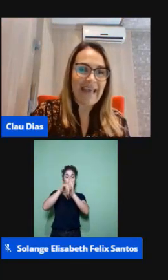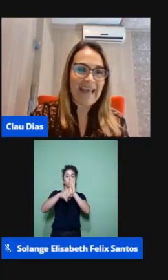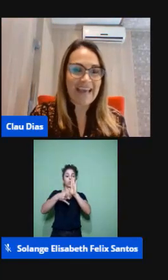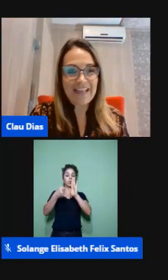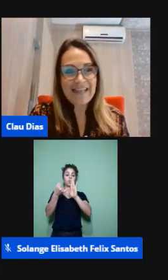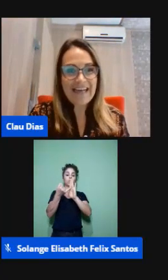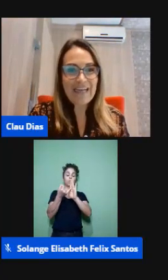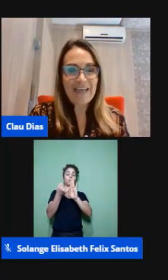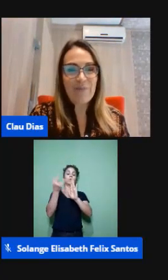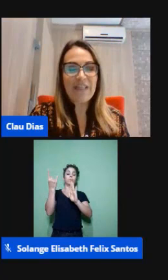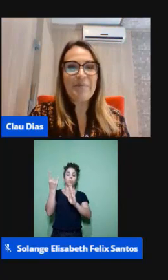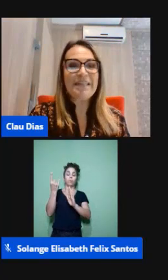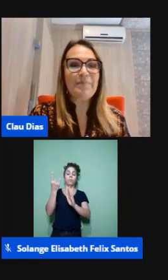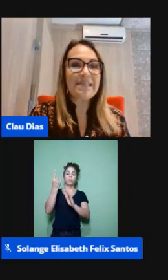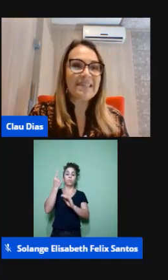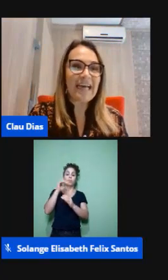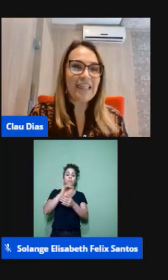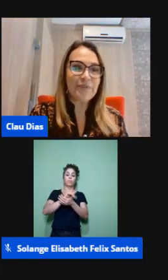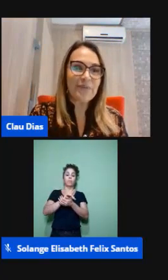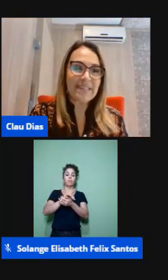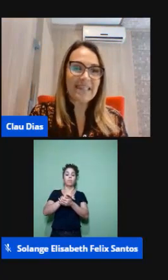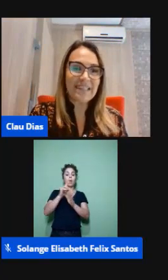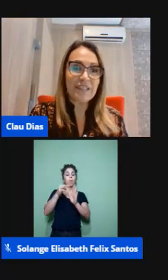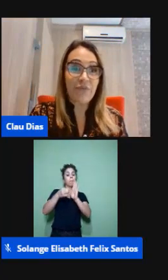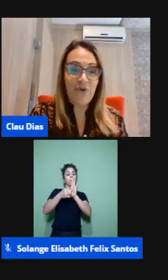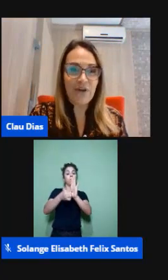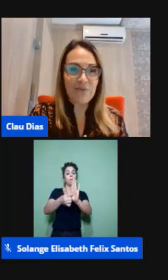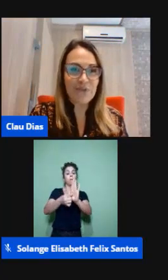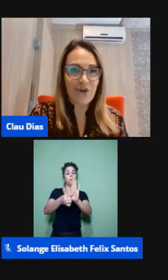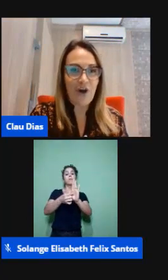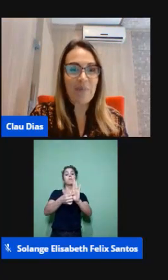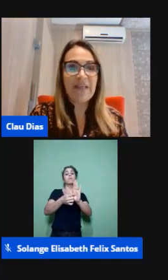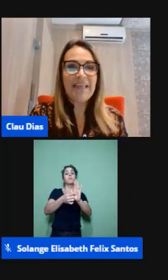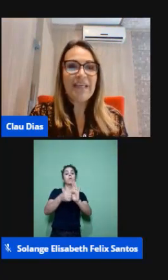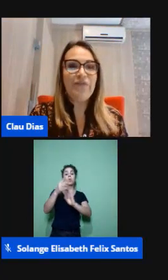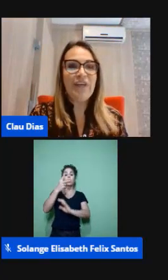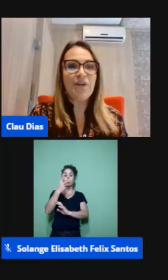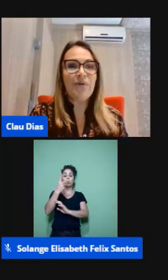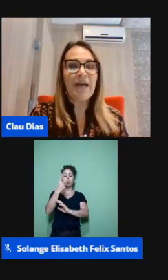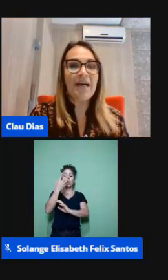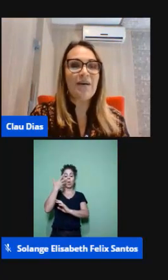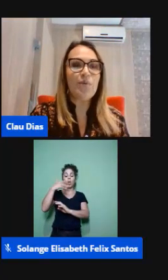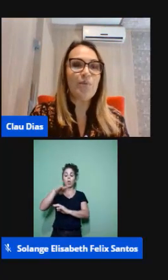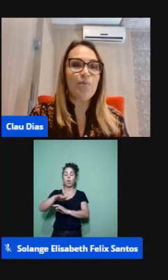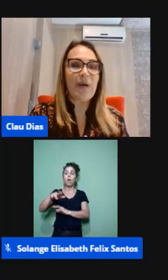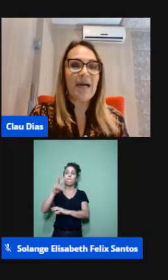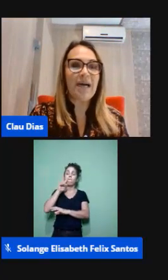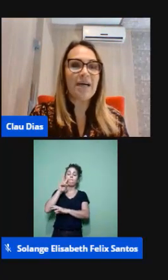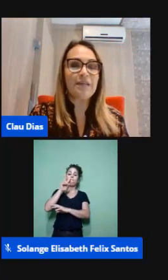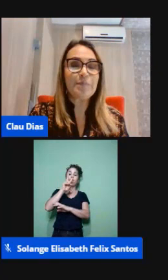foi uma demanda apresentada por duas crianças que foram num shopping e viram